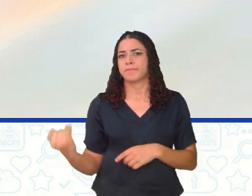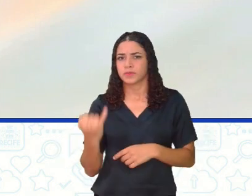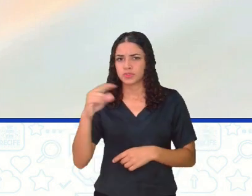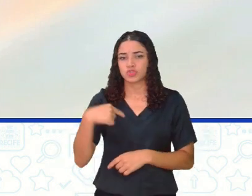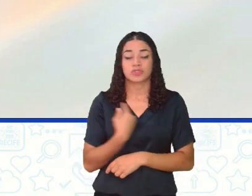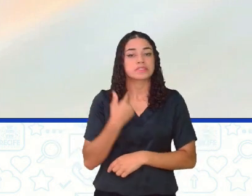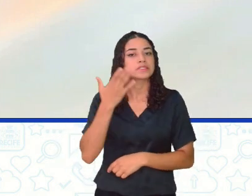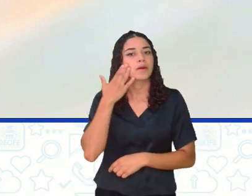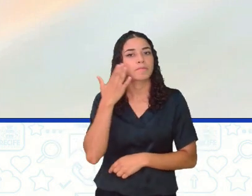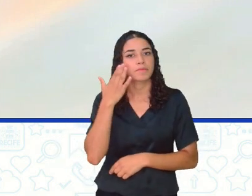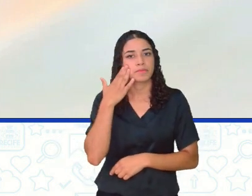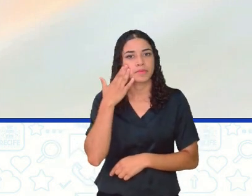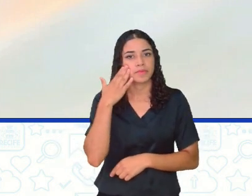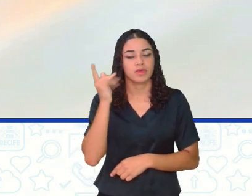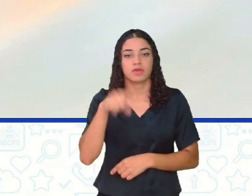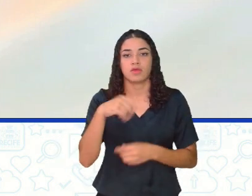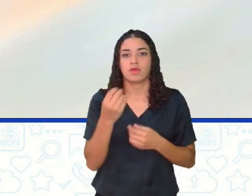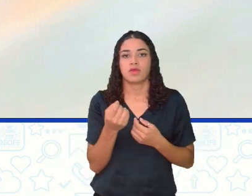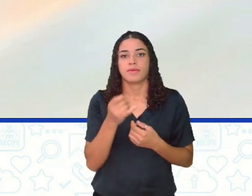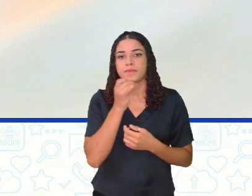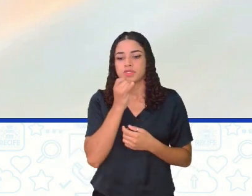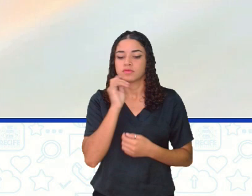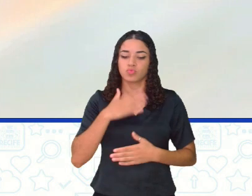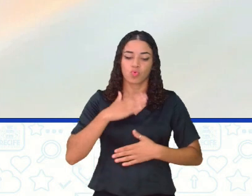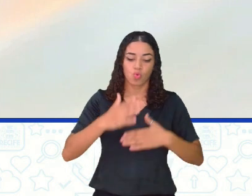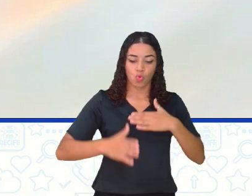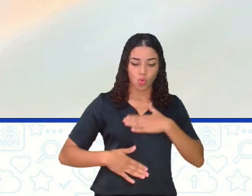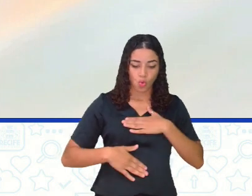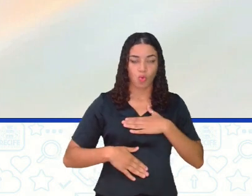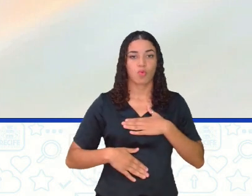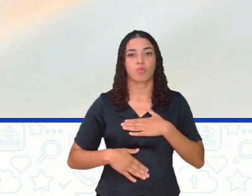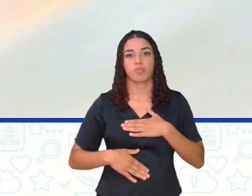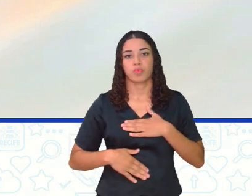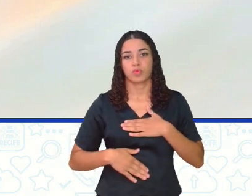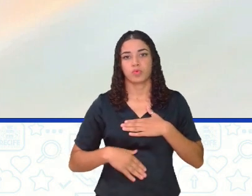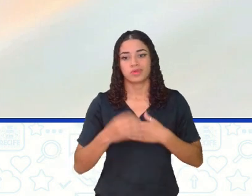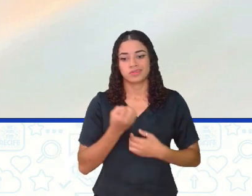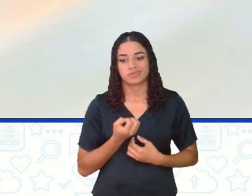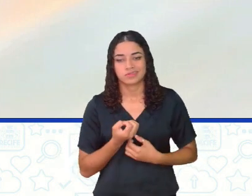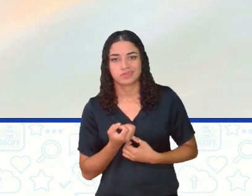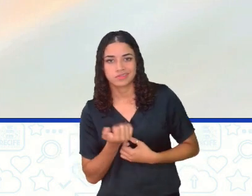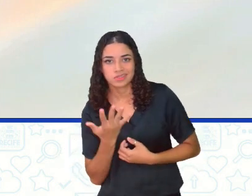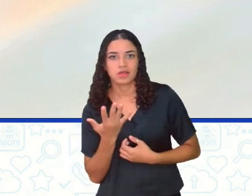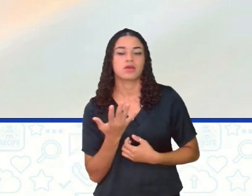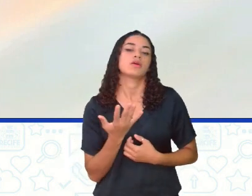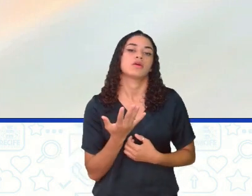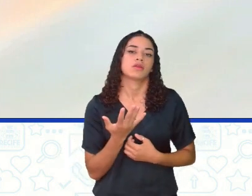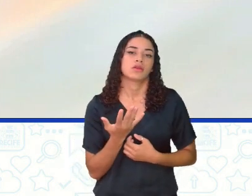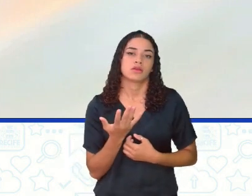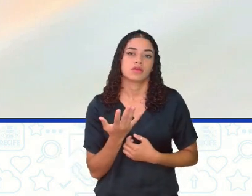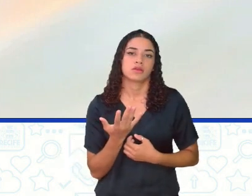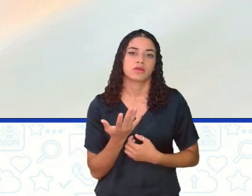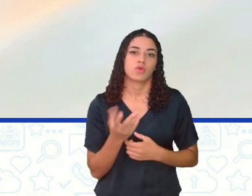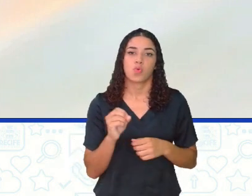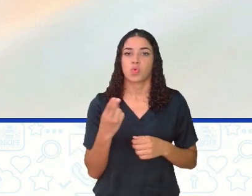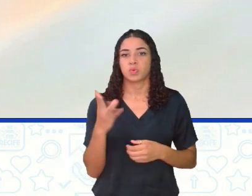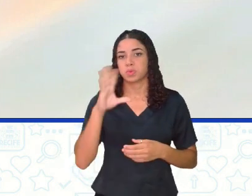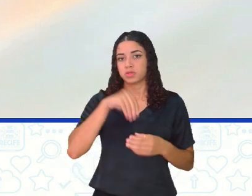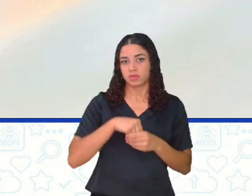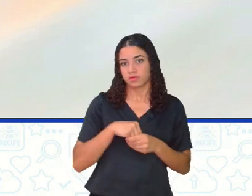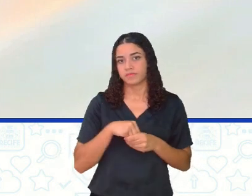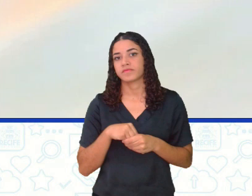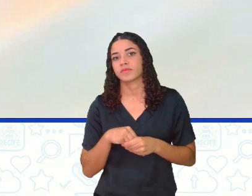são aquelas que lançam fora do nosso corpo ou dentro de uma cavidade. Seriam as glândulas